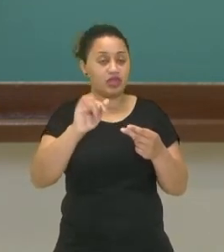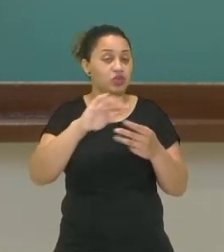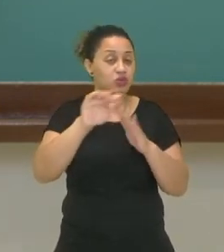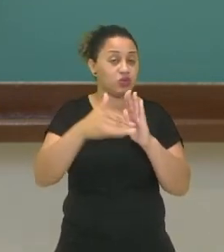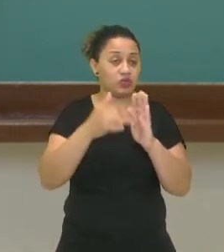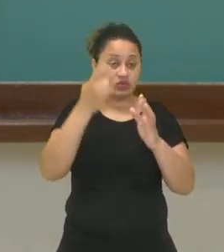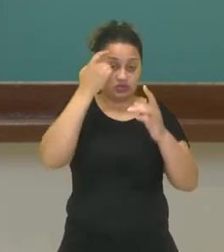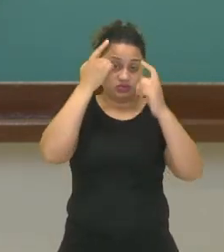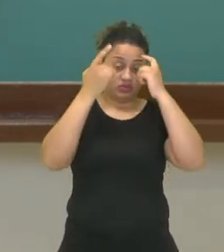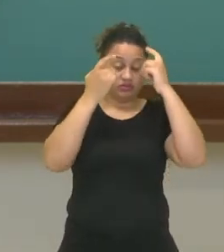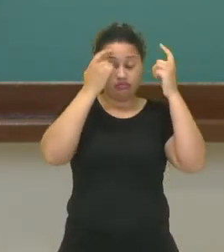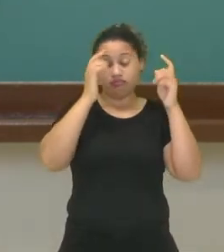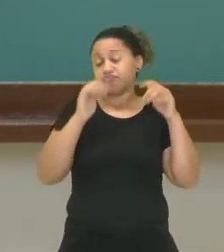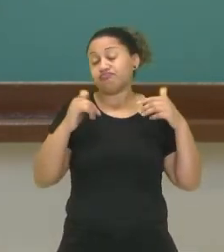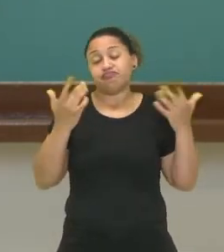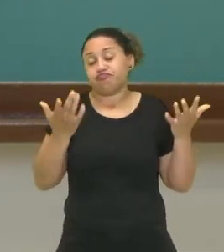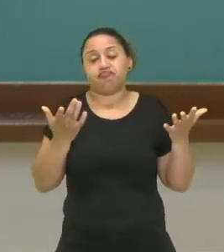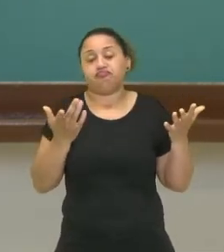inventados então